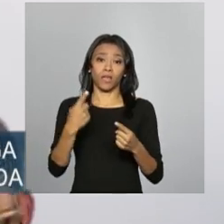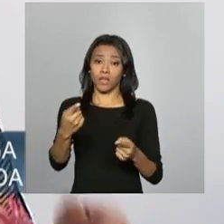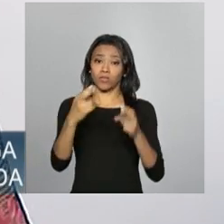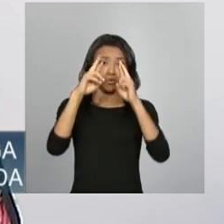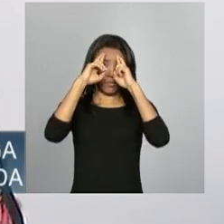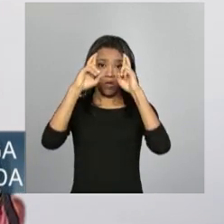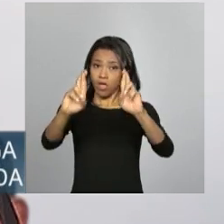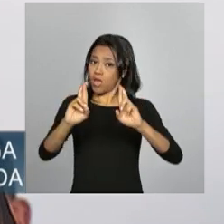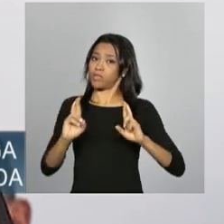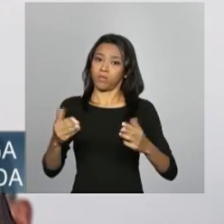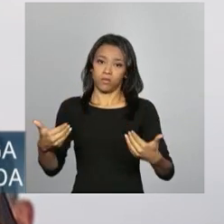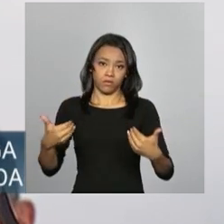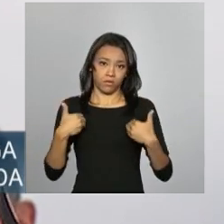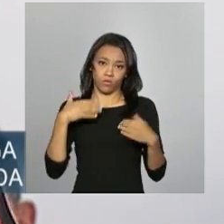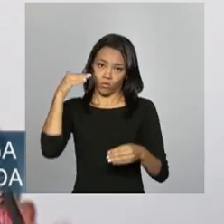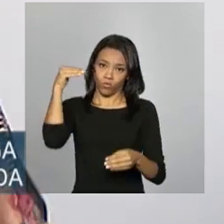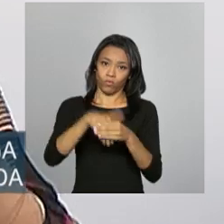mandato,